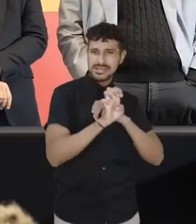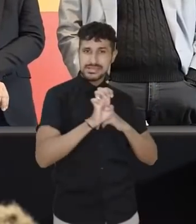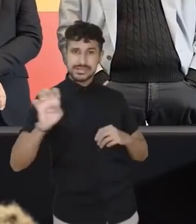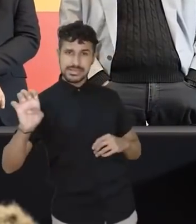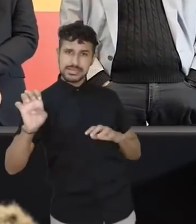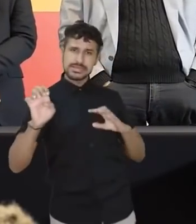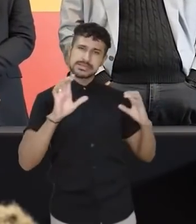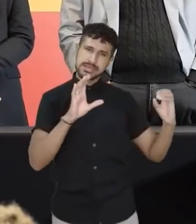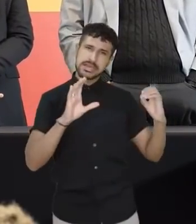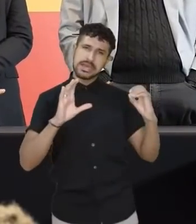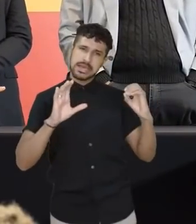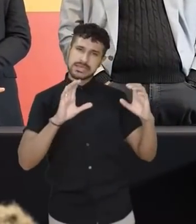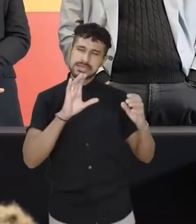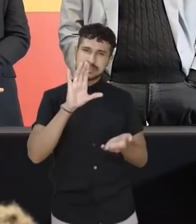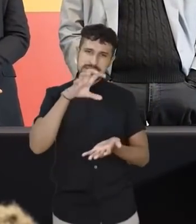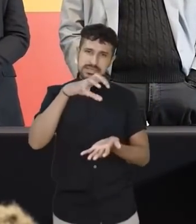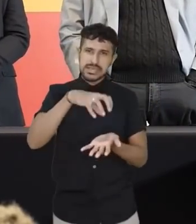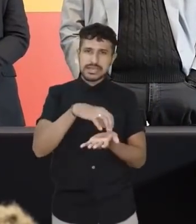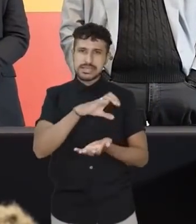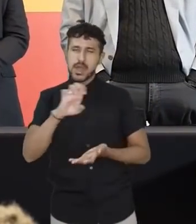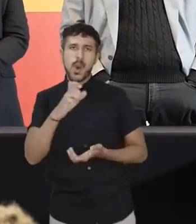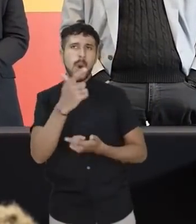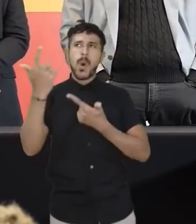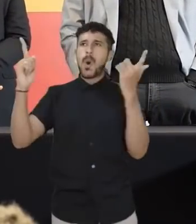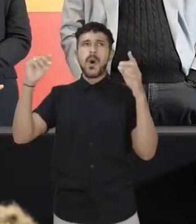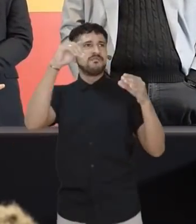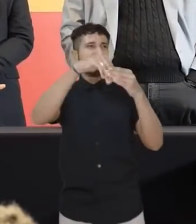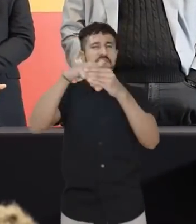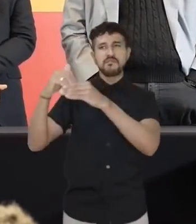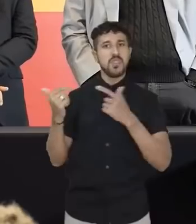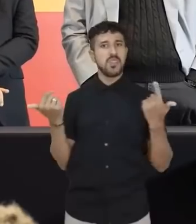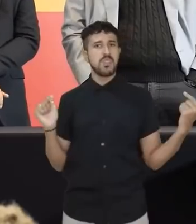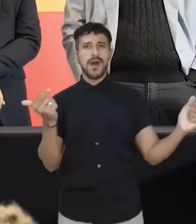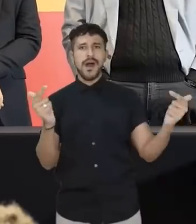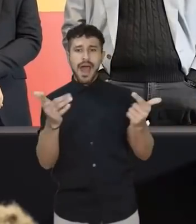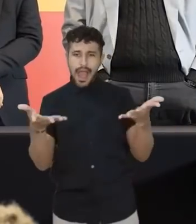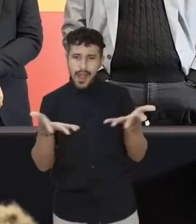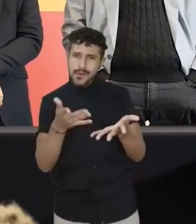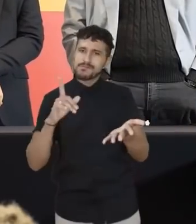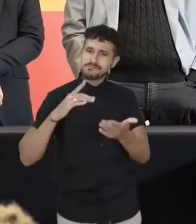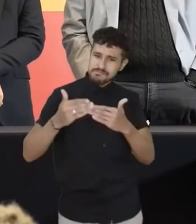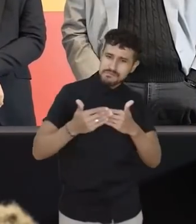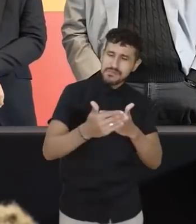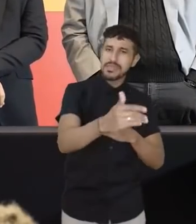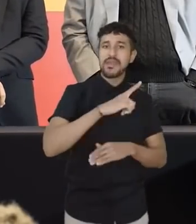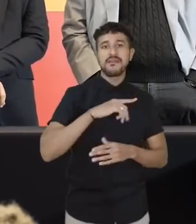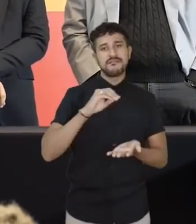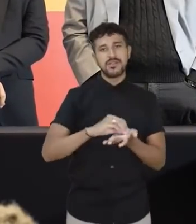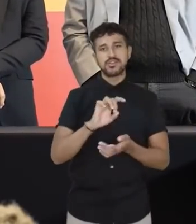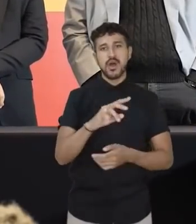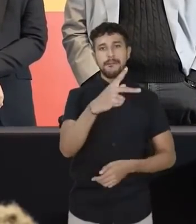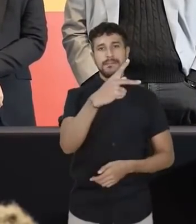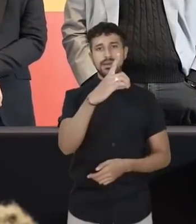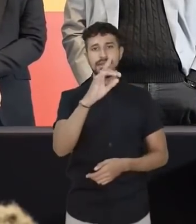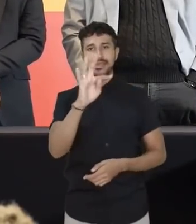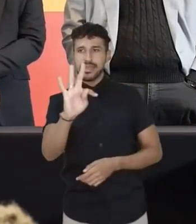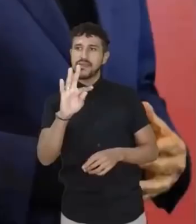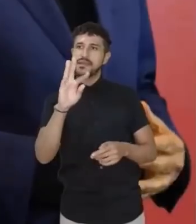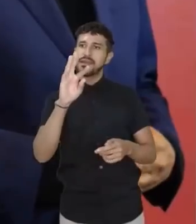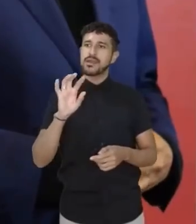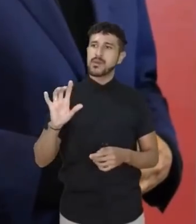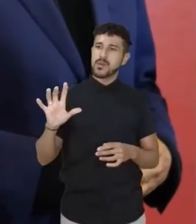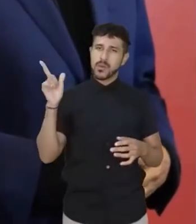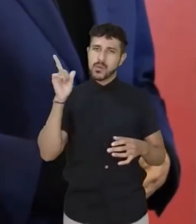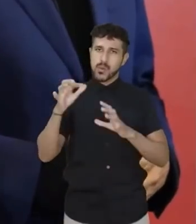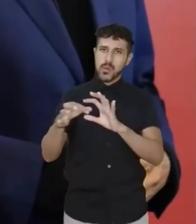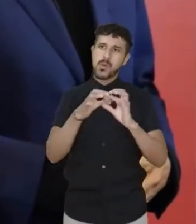que em nenhuma outra eleição ele teve esse conjunto de partidos. Ele só falta o PDT aqui para compor esse campo totalmente, mas é a